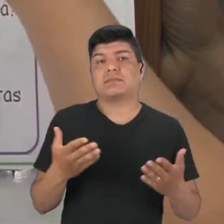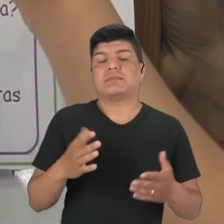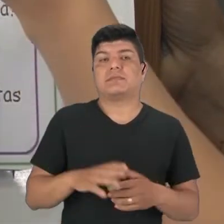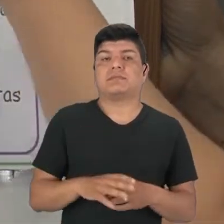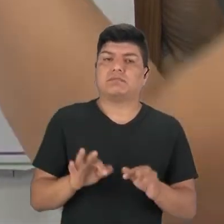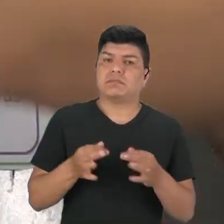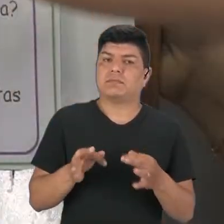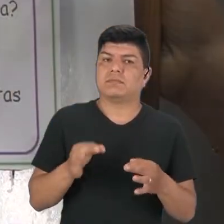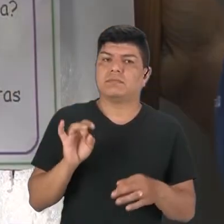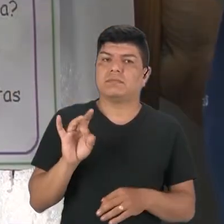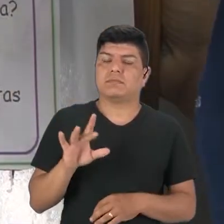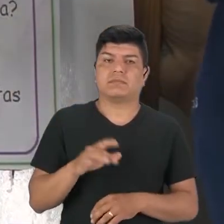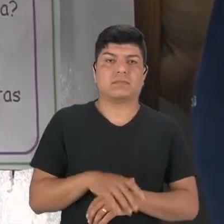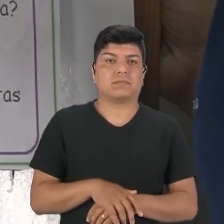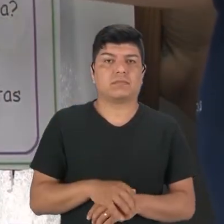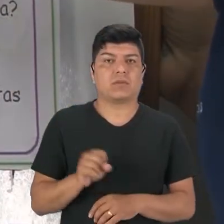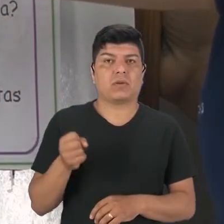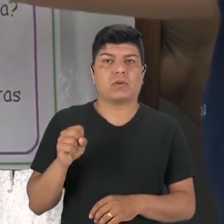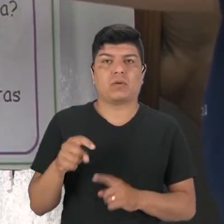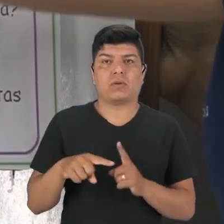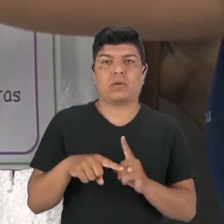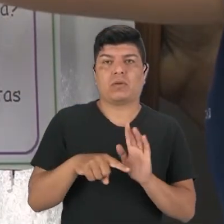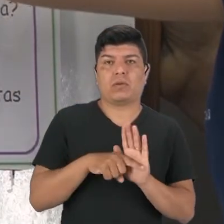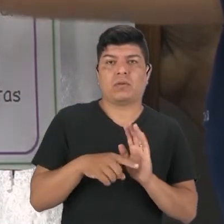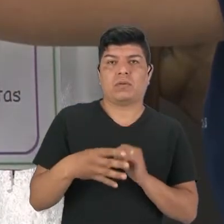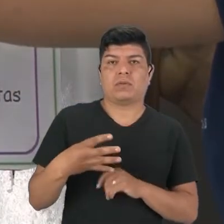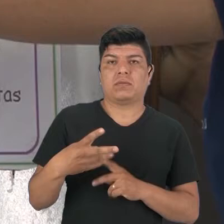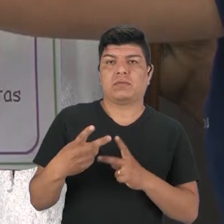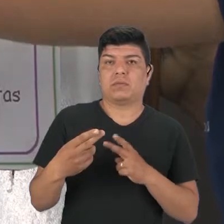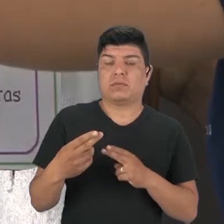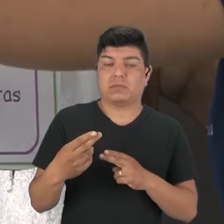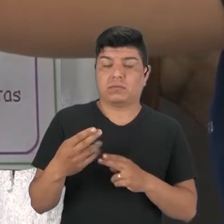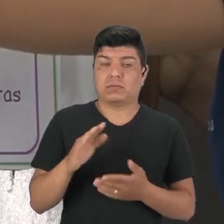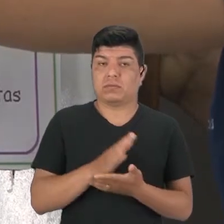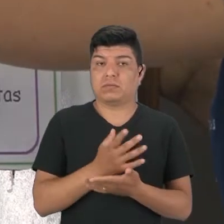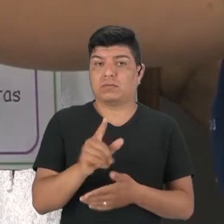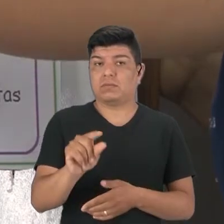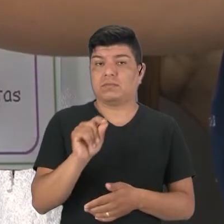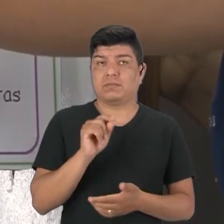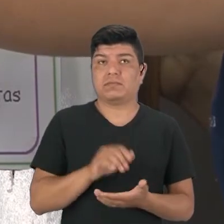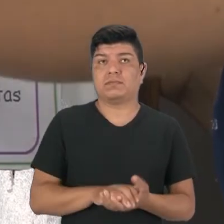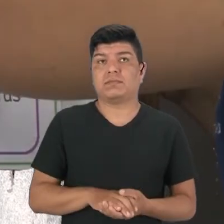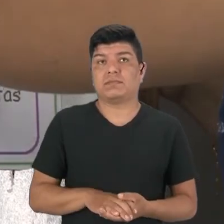posso simplesmente pegar 8 menos 4, como alguns preferem fazer.